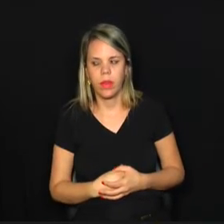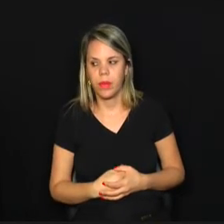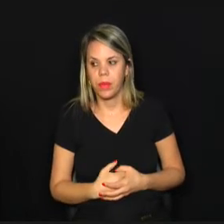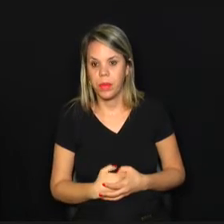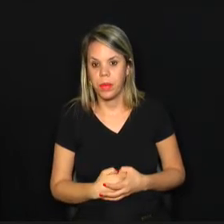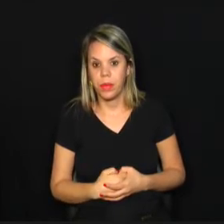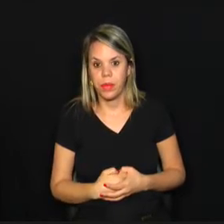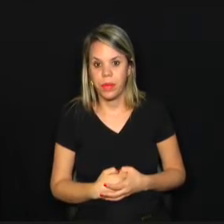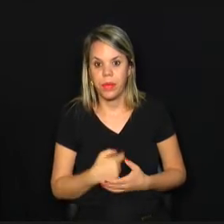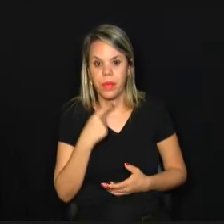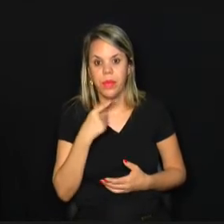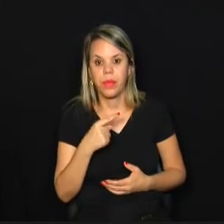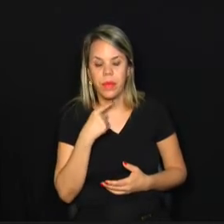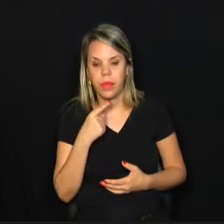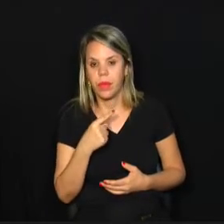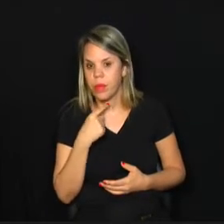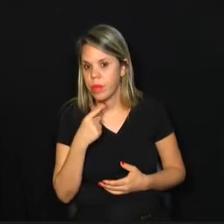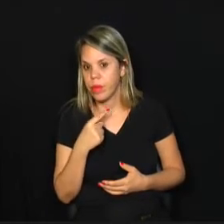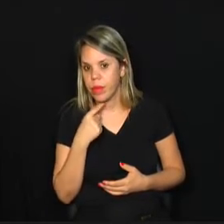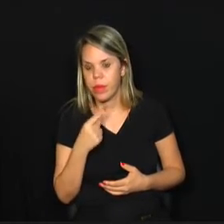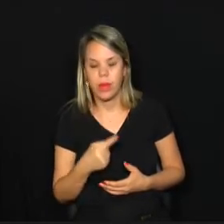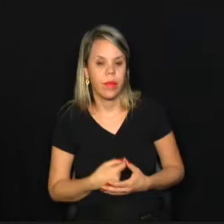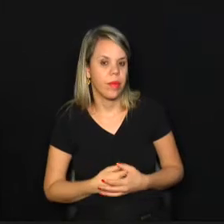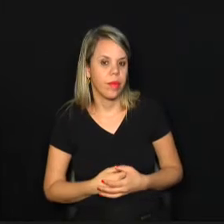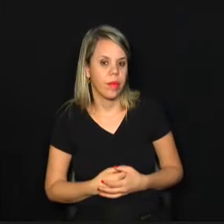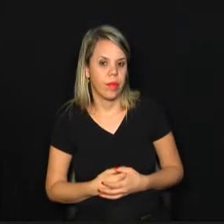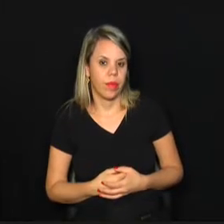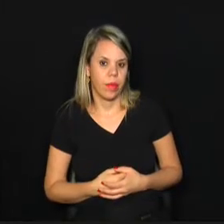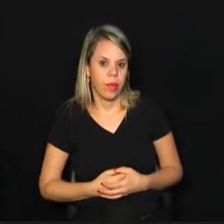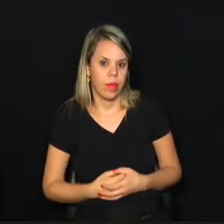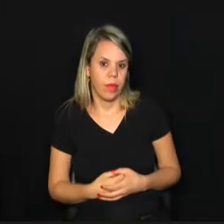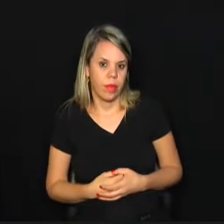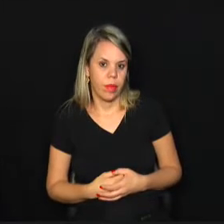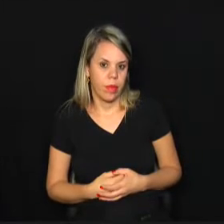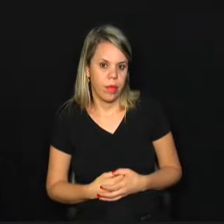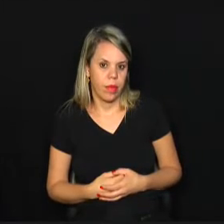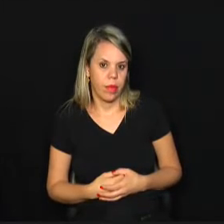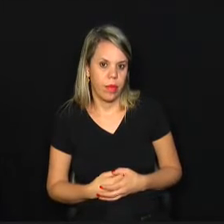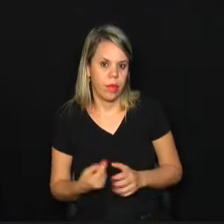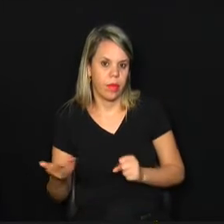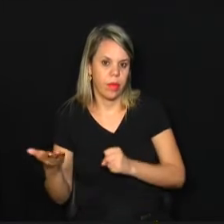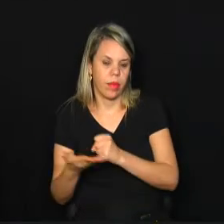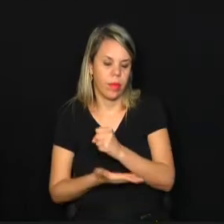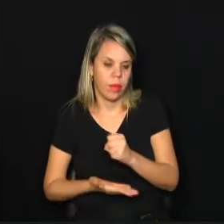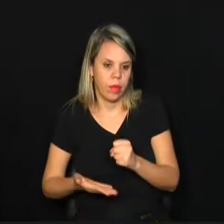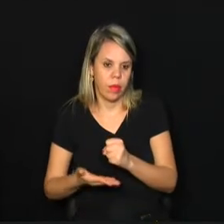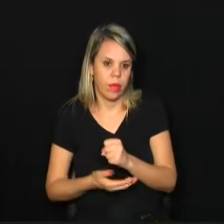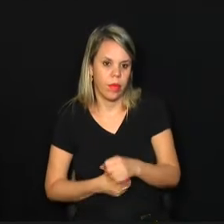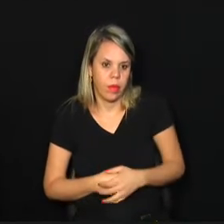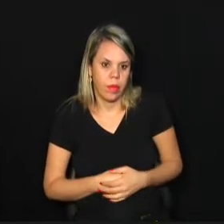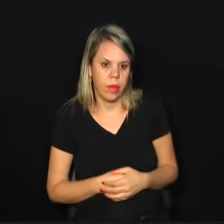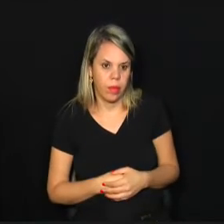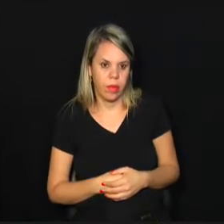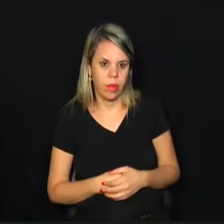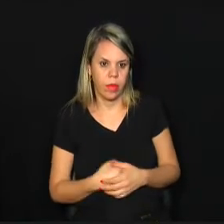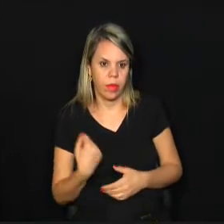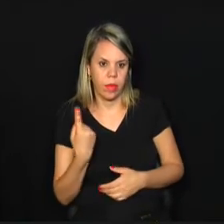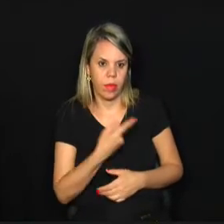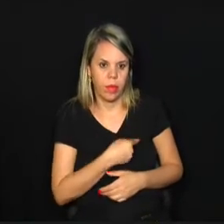O meu questionamento é um questionamento muito simples, né? É um questionamento com base, inclusive, nas